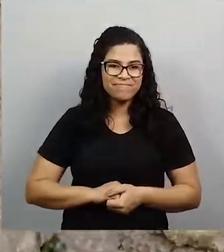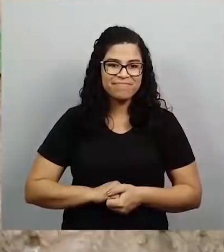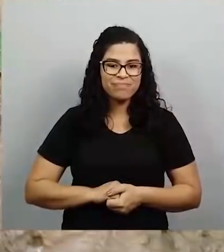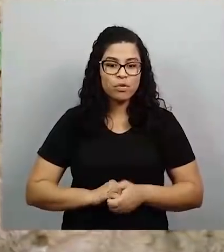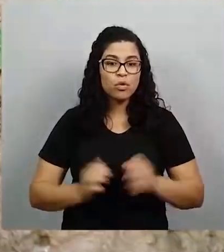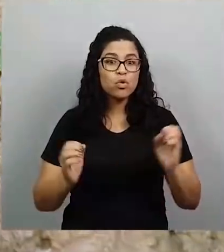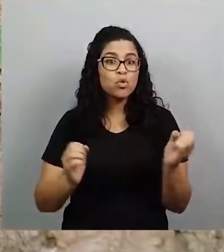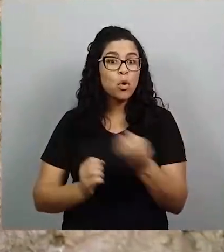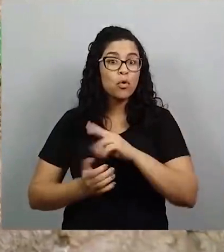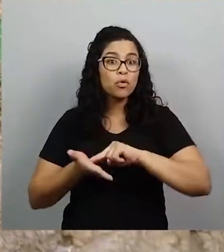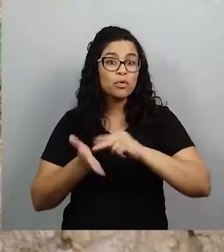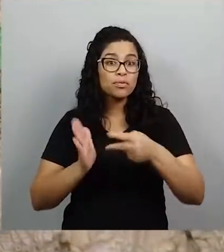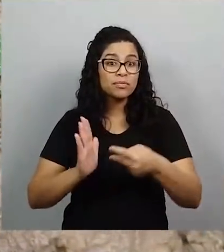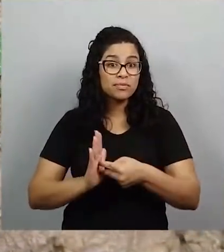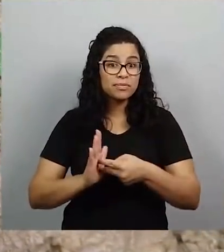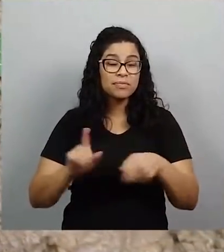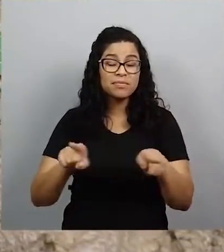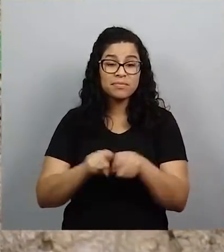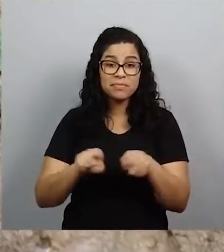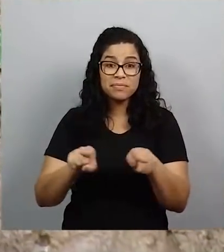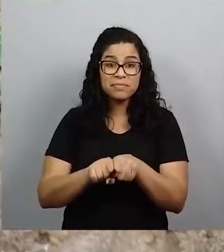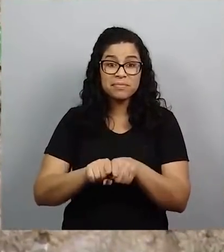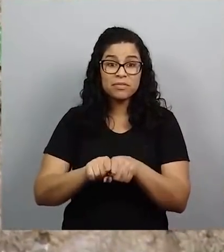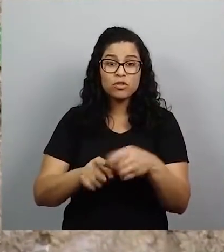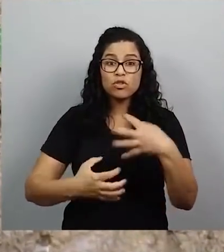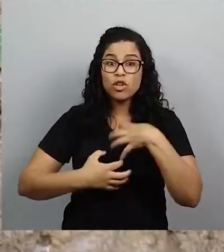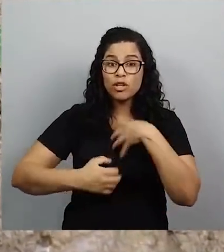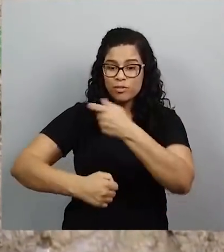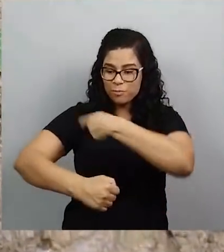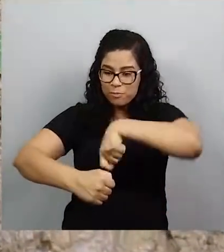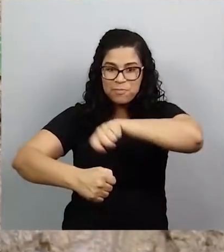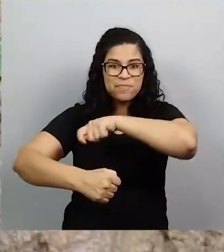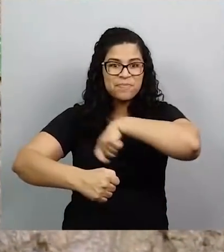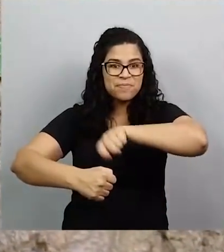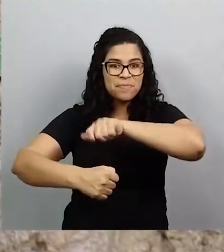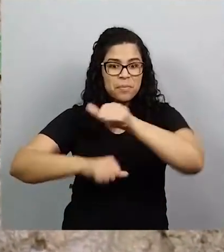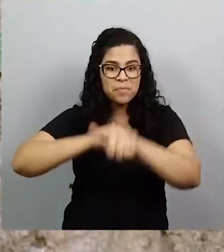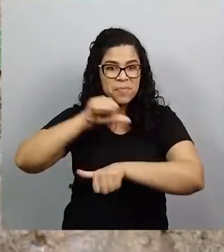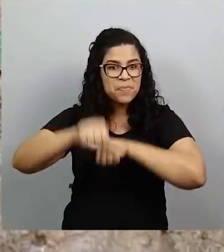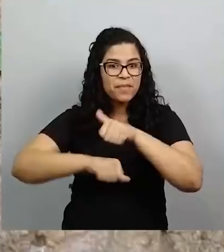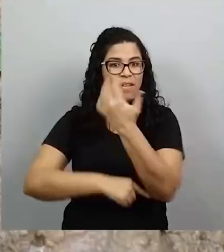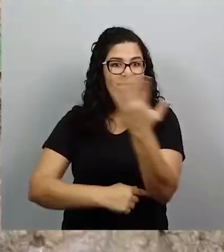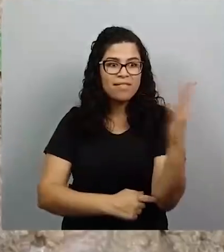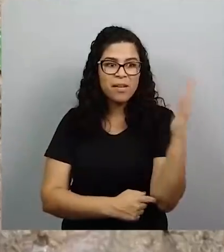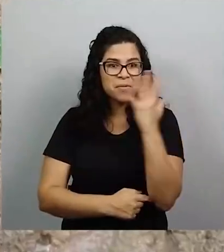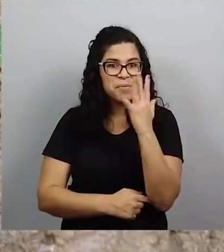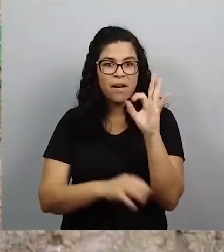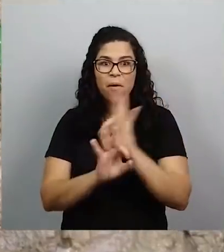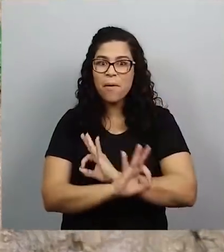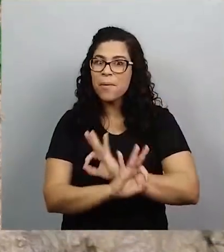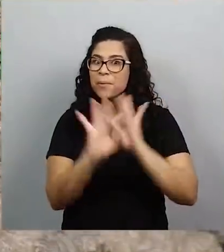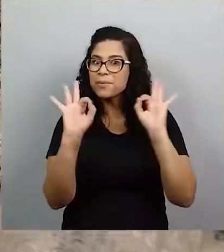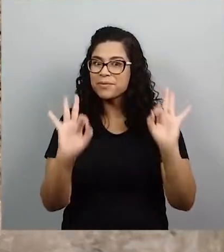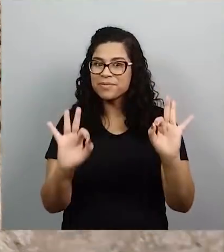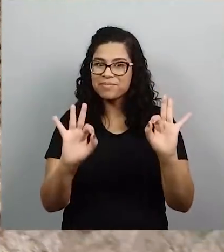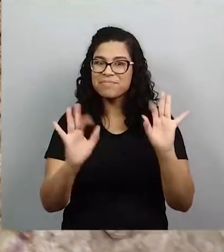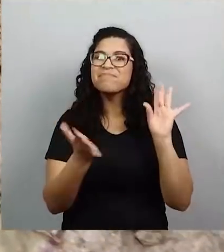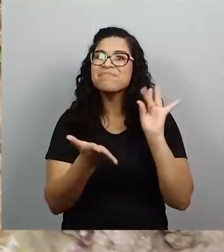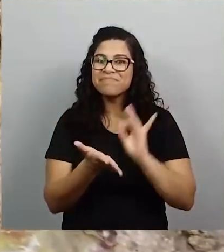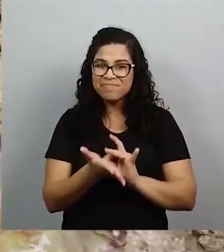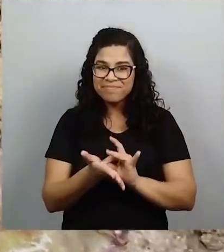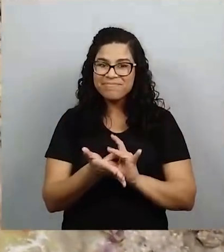novos significados que isso dá ao ato de cozinhar e transformar. A natureza é incrível, não é mesmo?